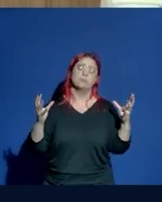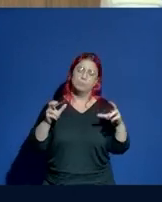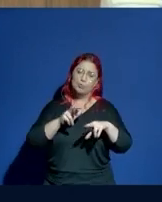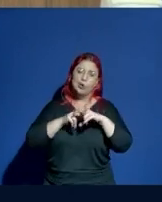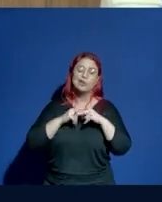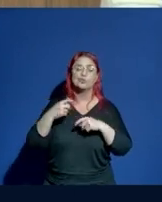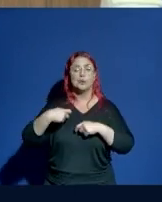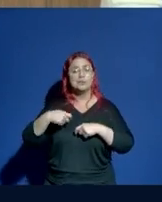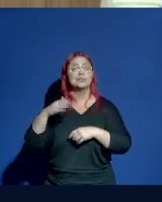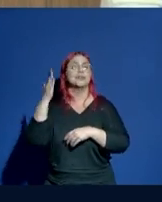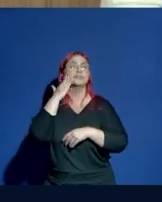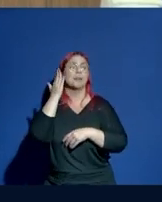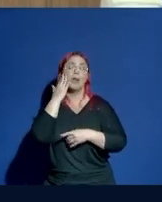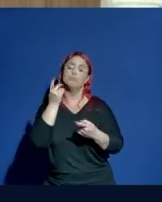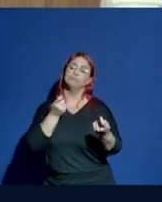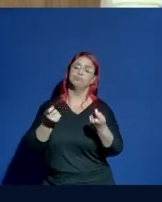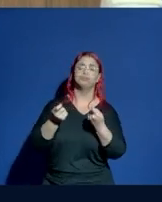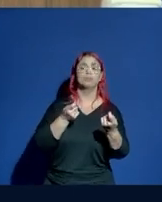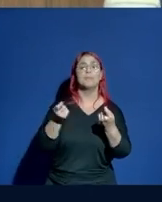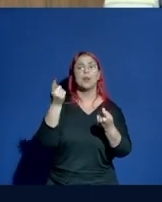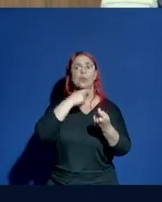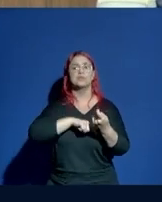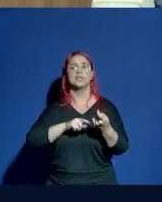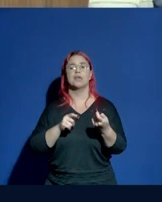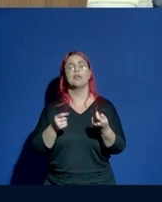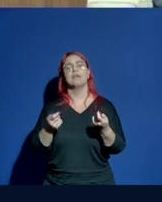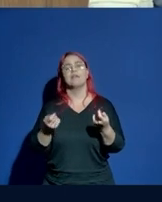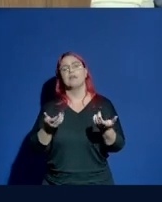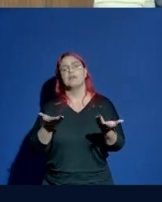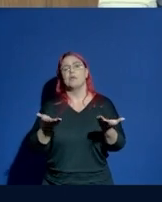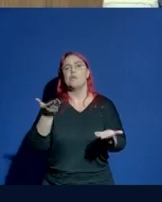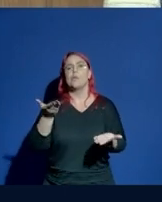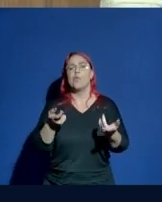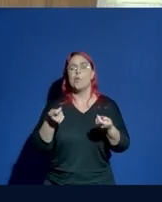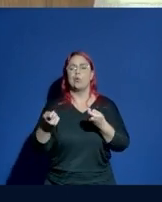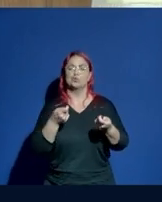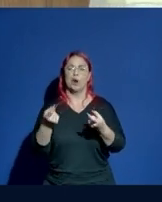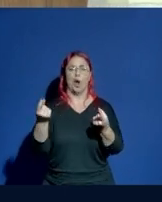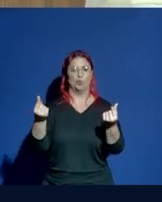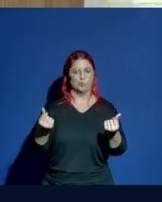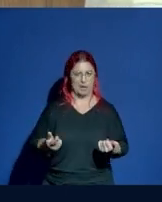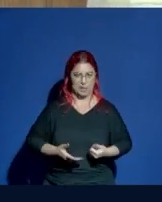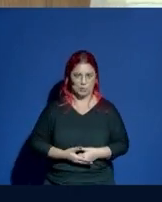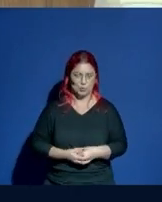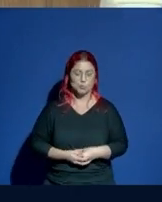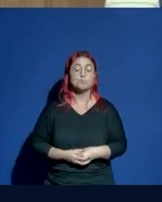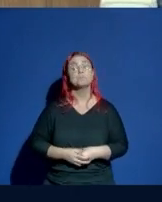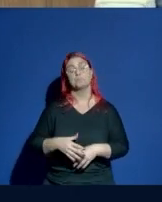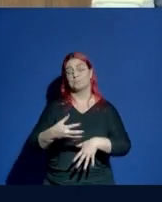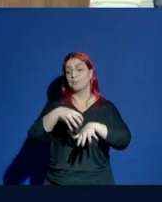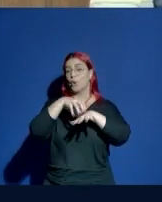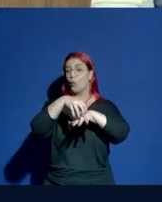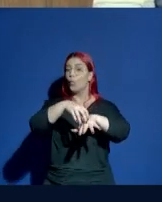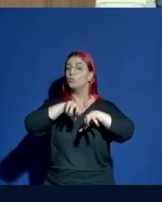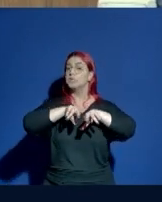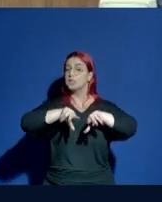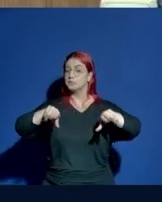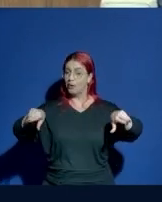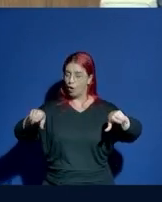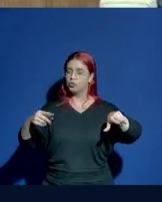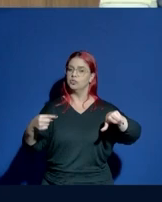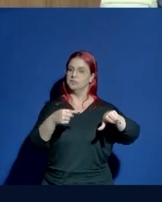os preços para que os empresários possam usufruir uma maneira mais profissional no nosso caso o transporte em si